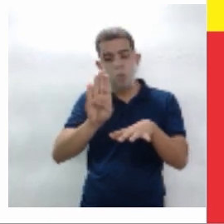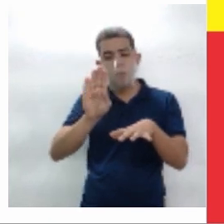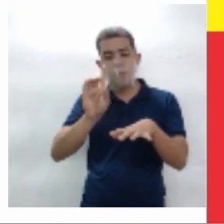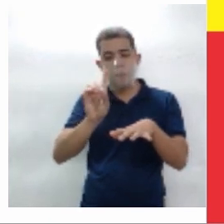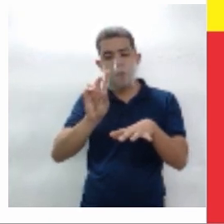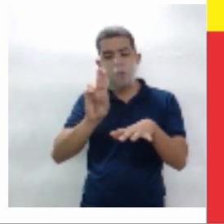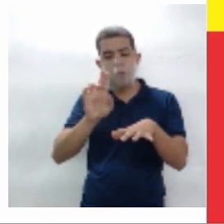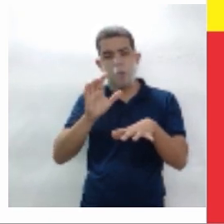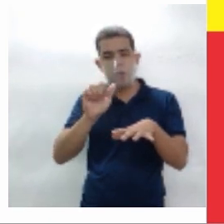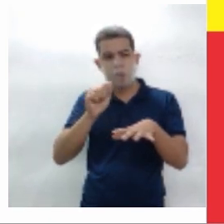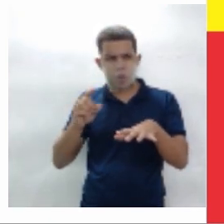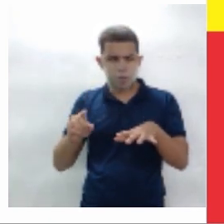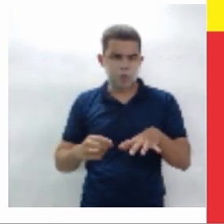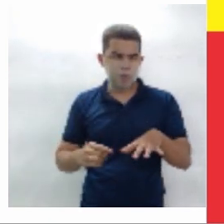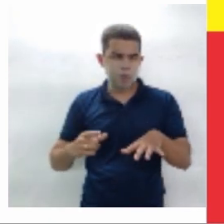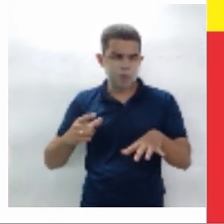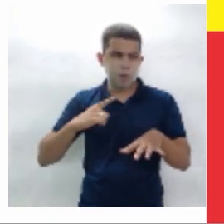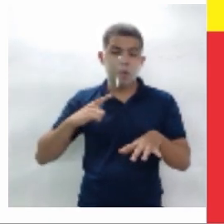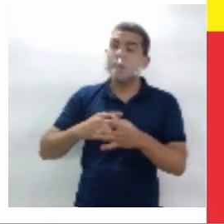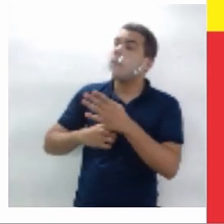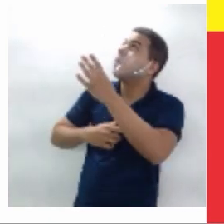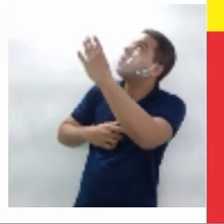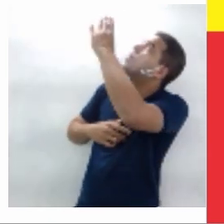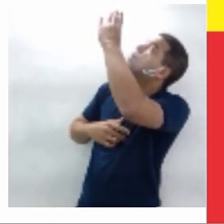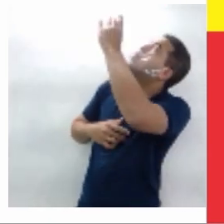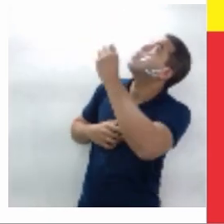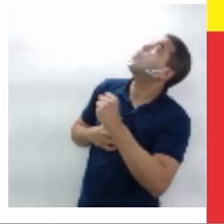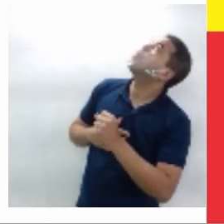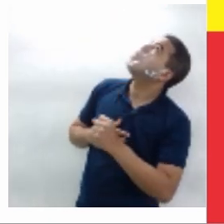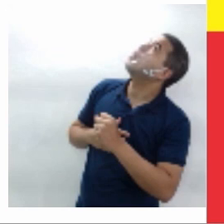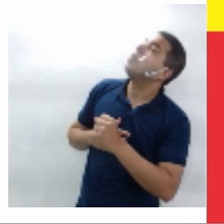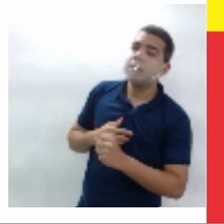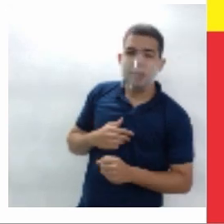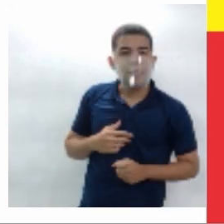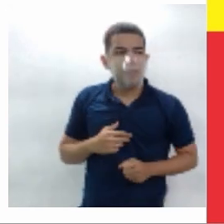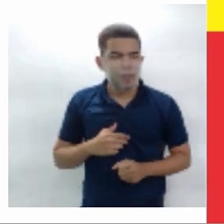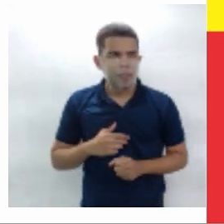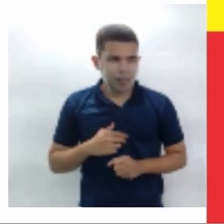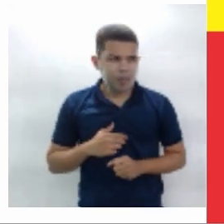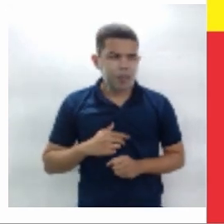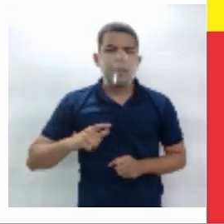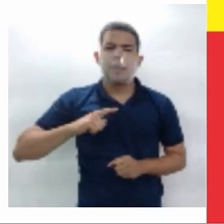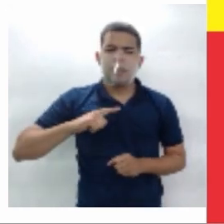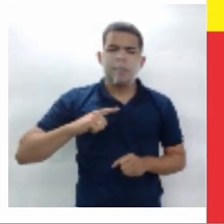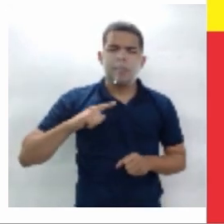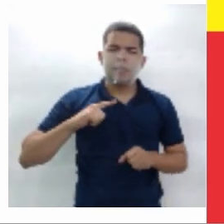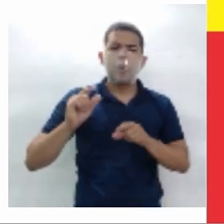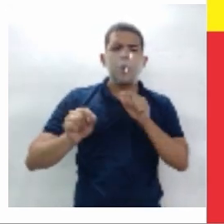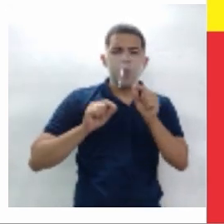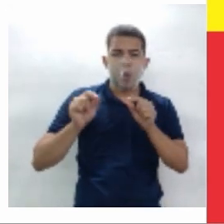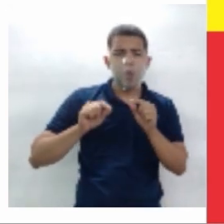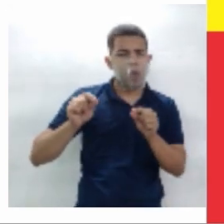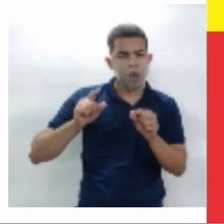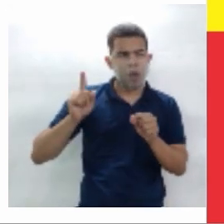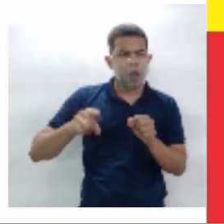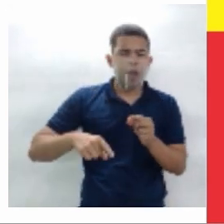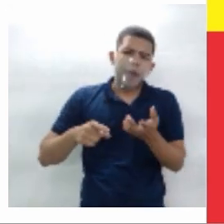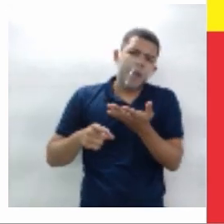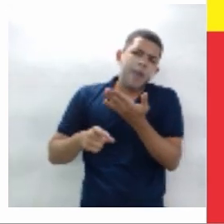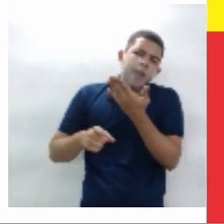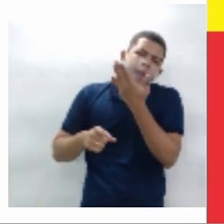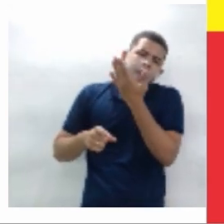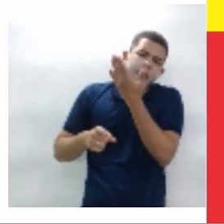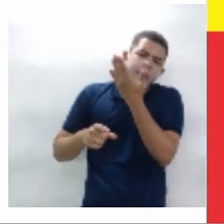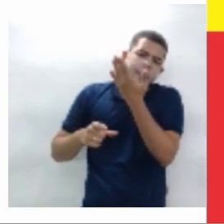que vocês estão vendo aí, a gente tem uma placa que ela é convergente, né? Ou